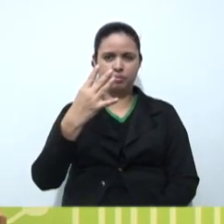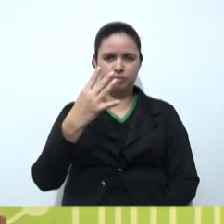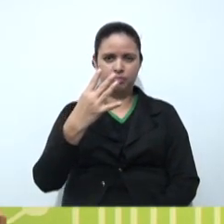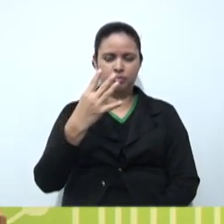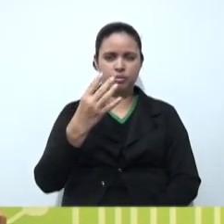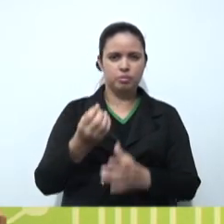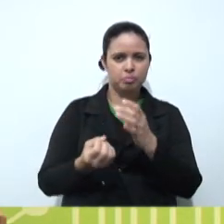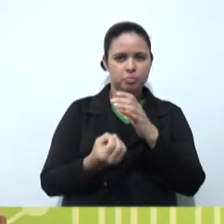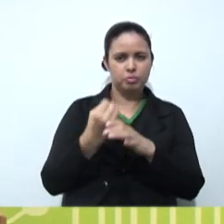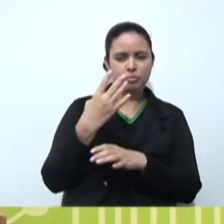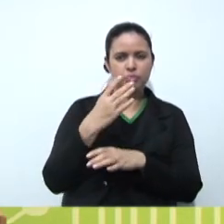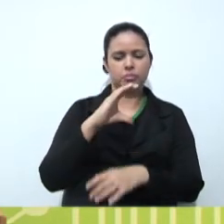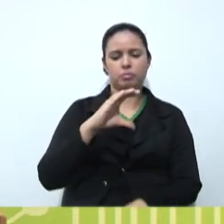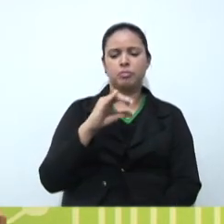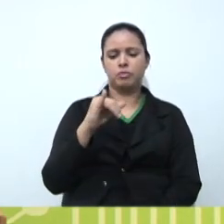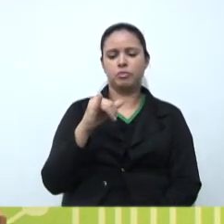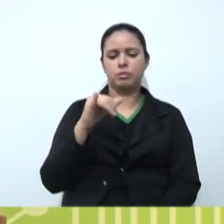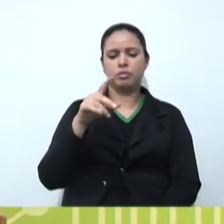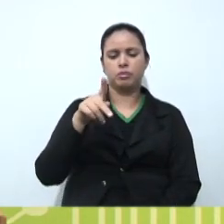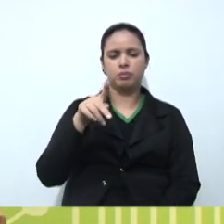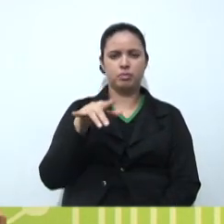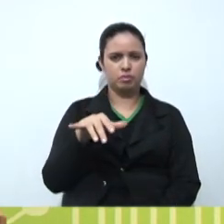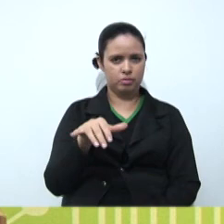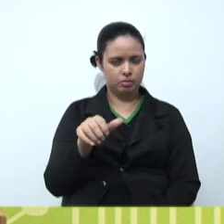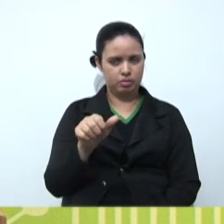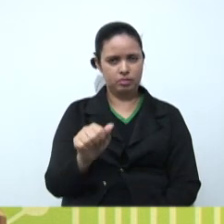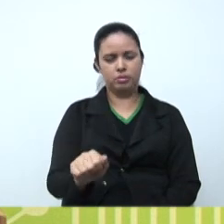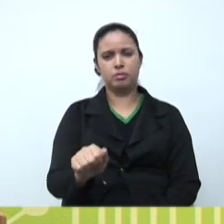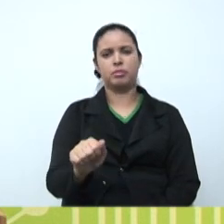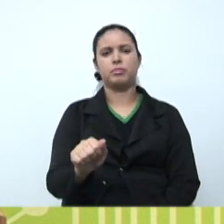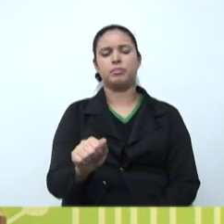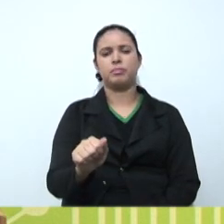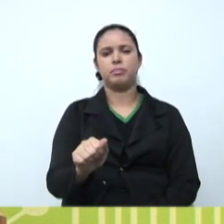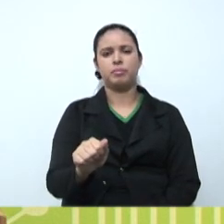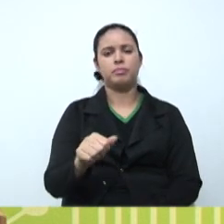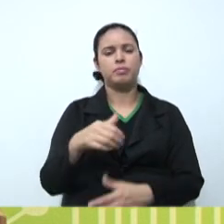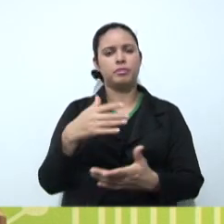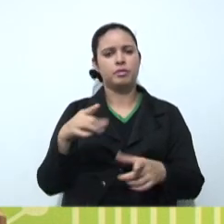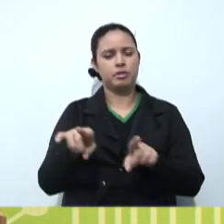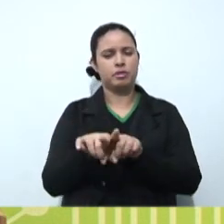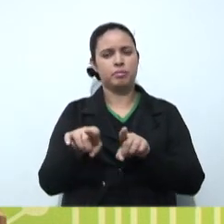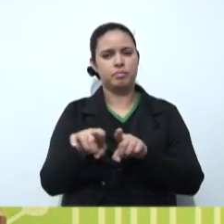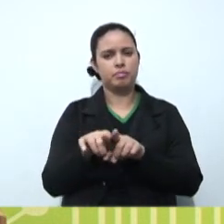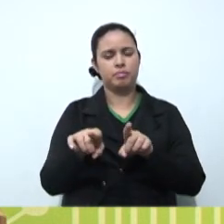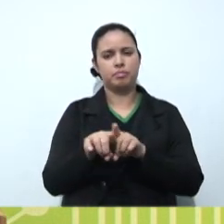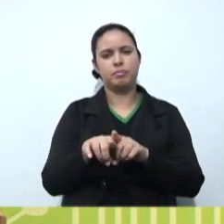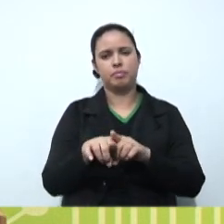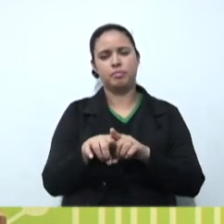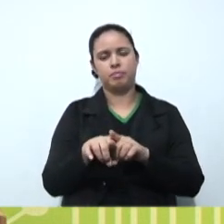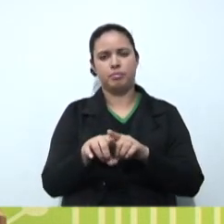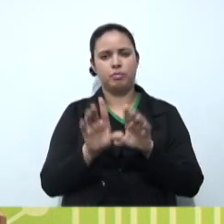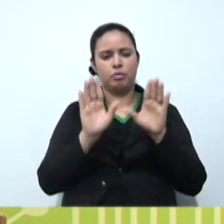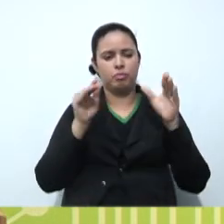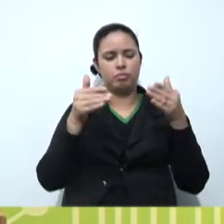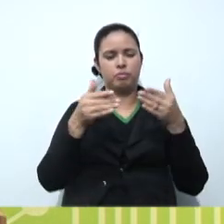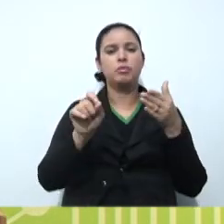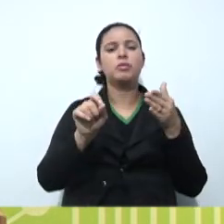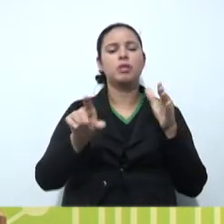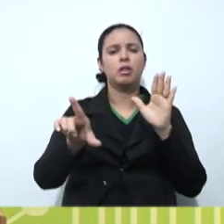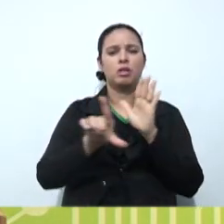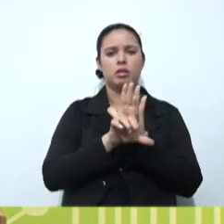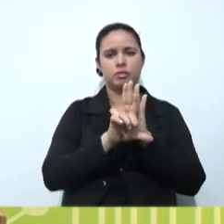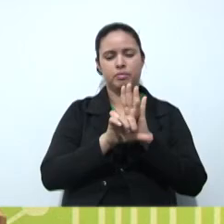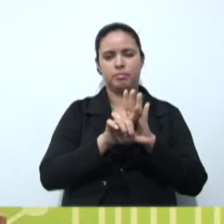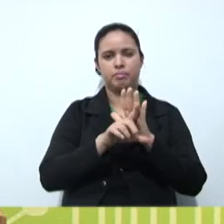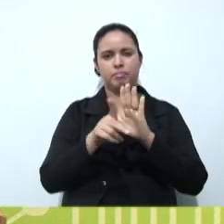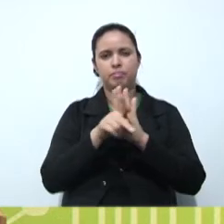da consolidação das leis trabalhistas criadas lá no governo do ex-presidente Getúlio Vargas. Não é isso, professor Marcos?